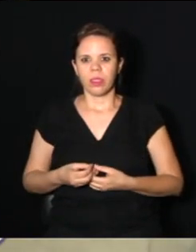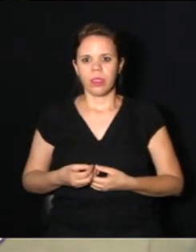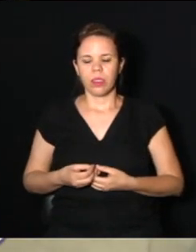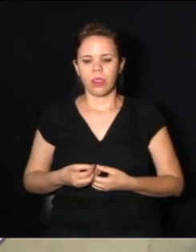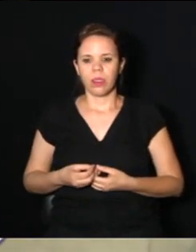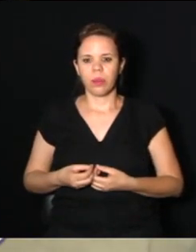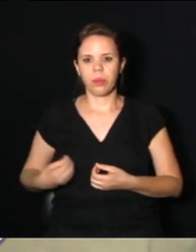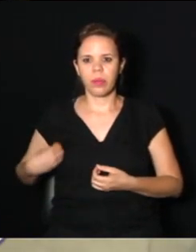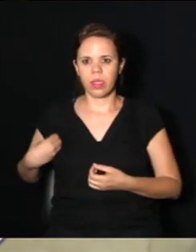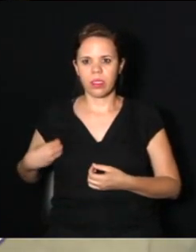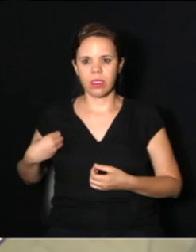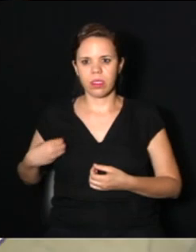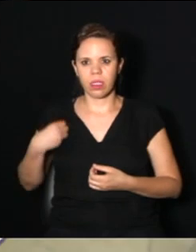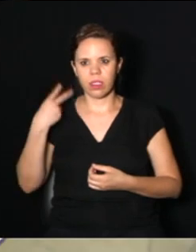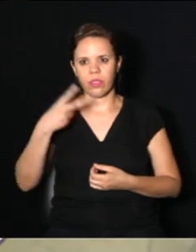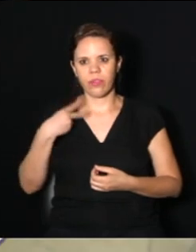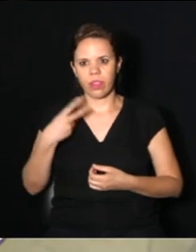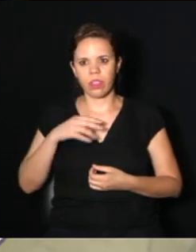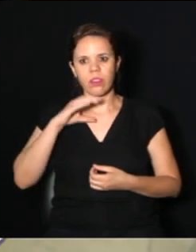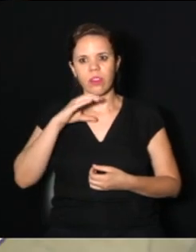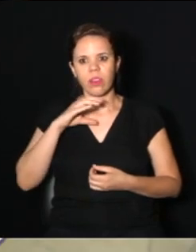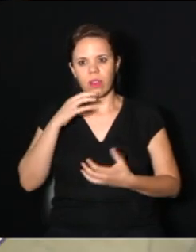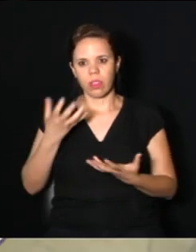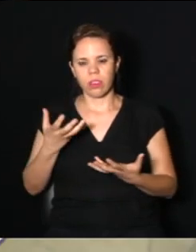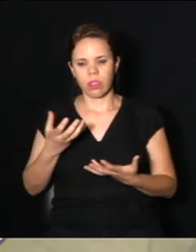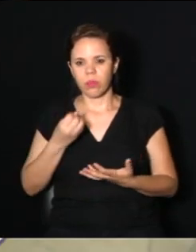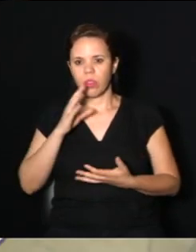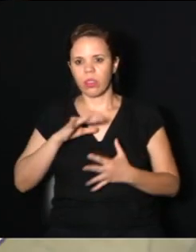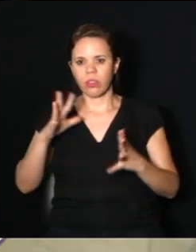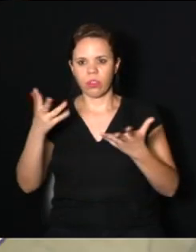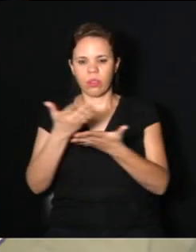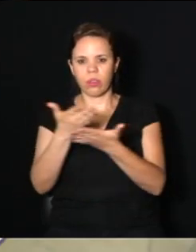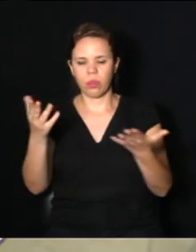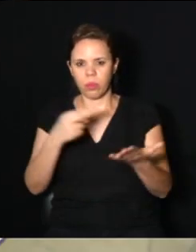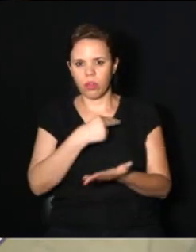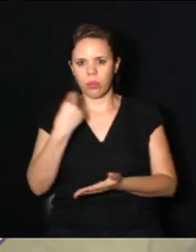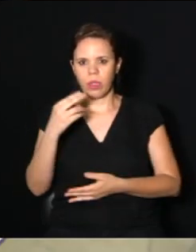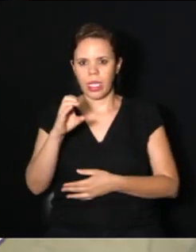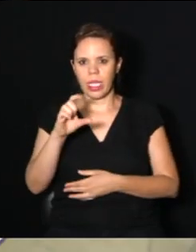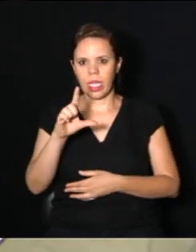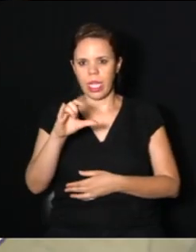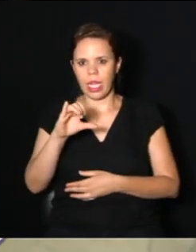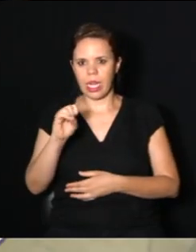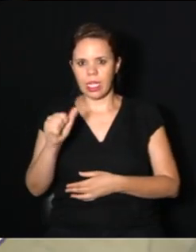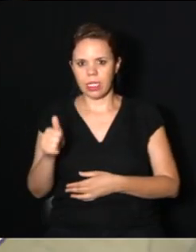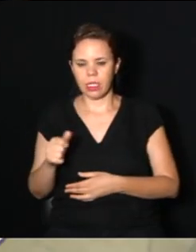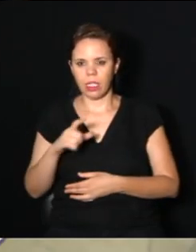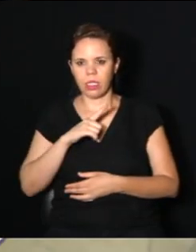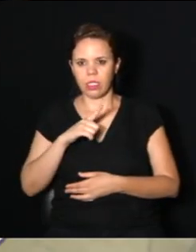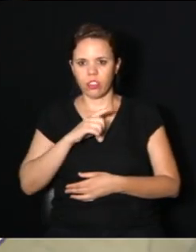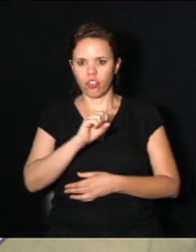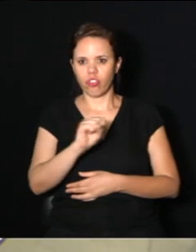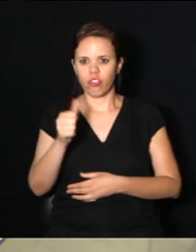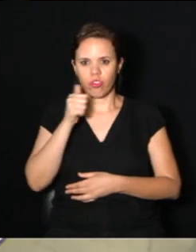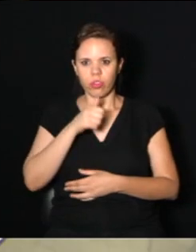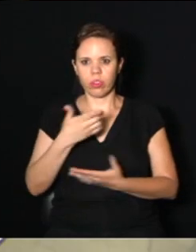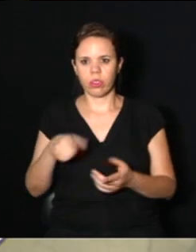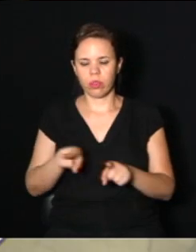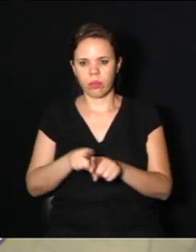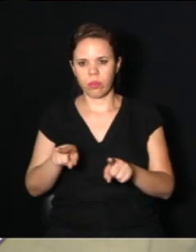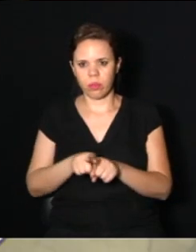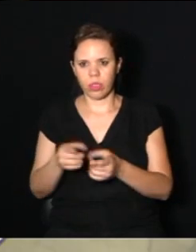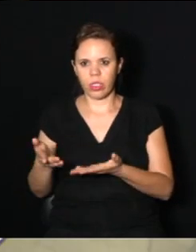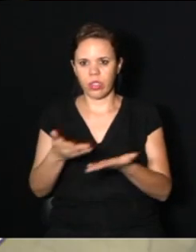PT, depois se quiser usar a palavra também, vereador. Boa tarde a todos, o meu nome é Elisa, eu tenho a sogra também que vai ser encaminhada